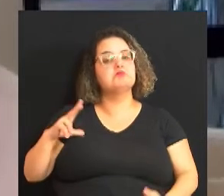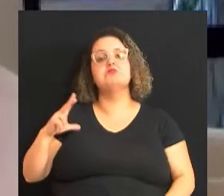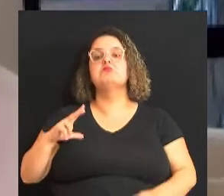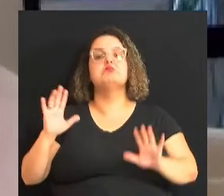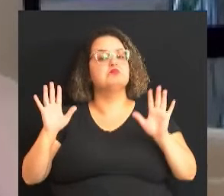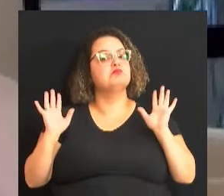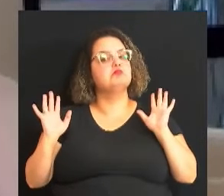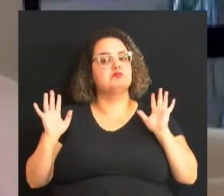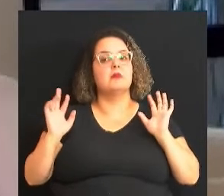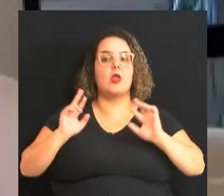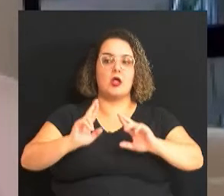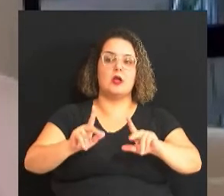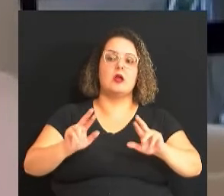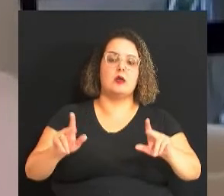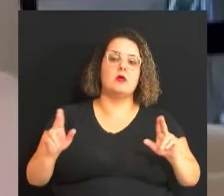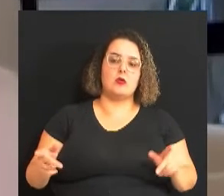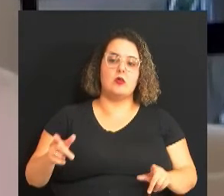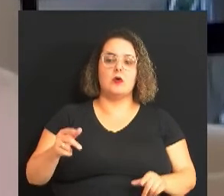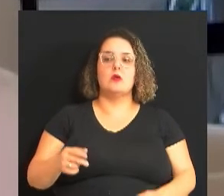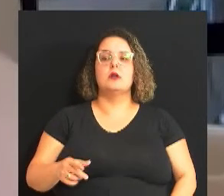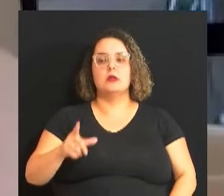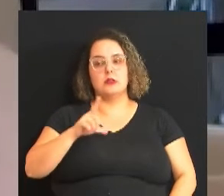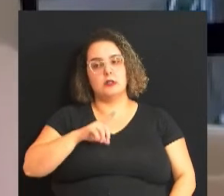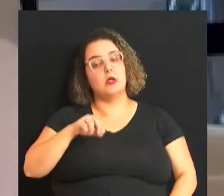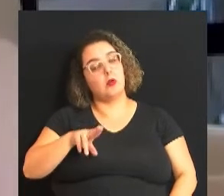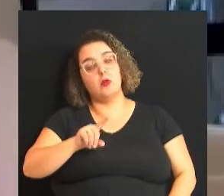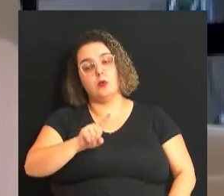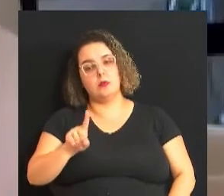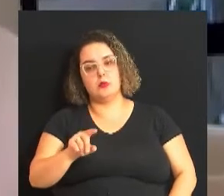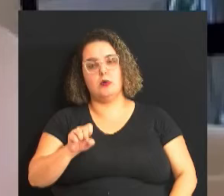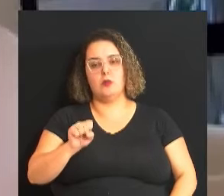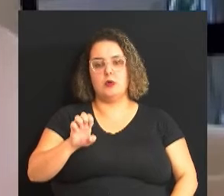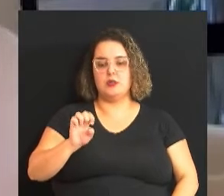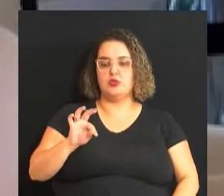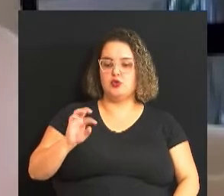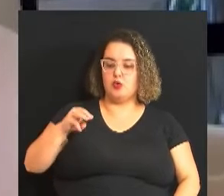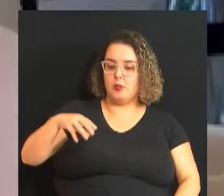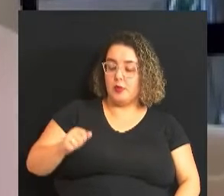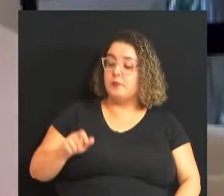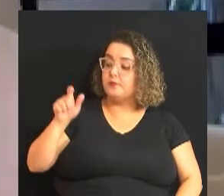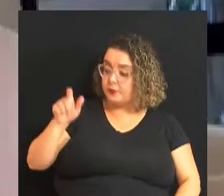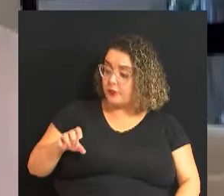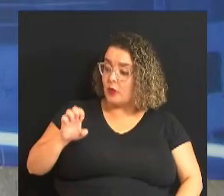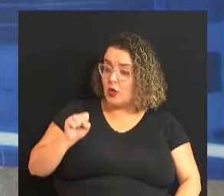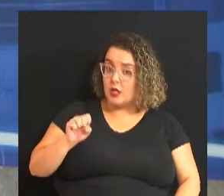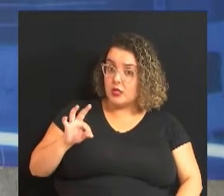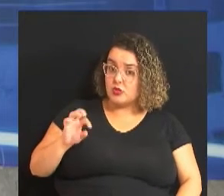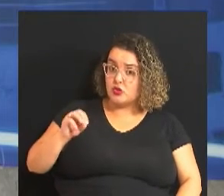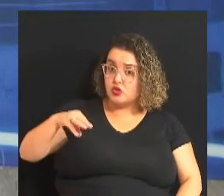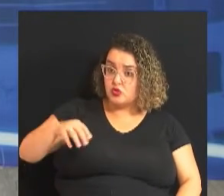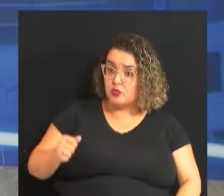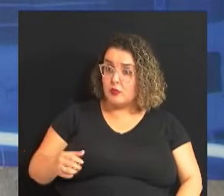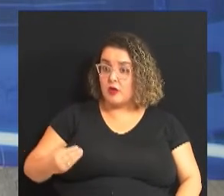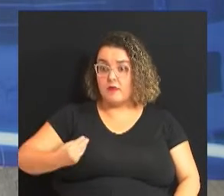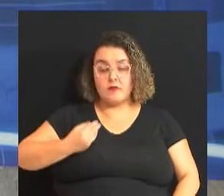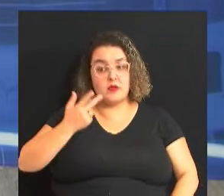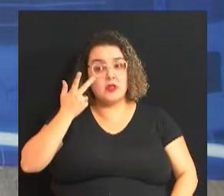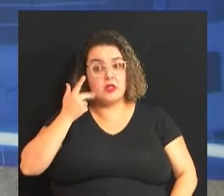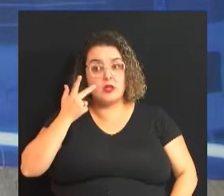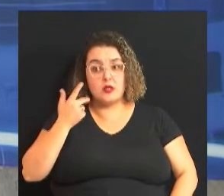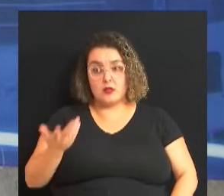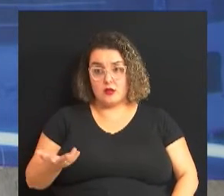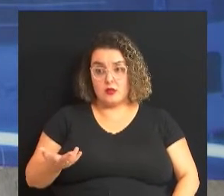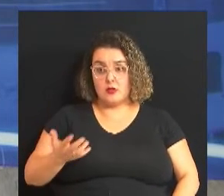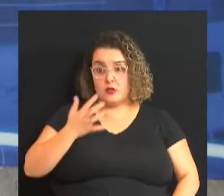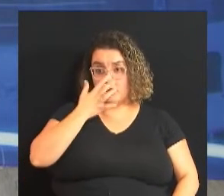para você colocar ou não o estômago. E, doutor, uma pessoa com estômago, ela consegue ter uma vida normal? O senhor disse, né?